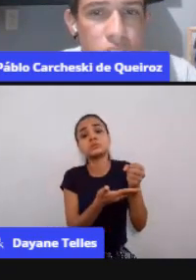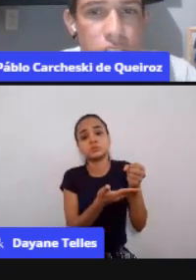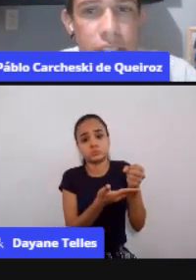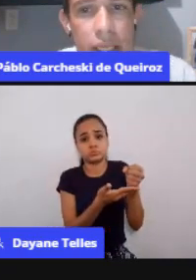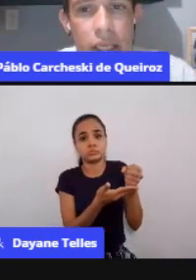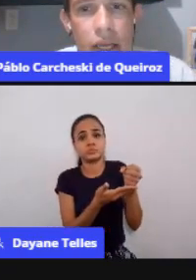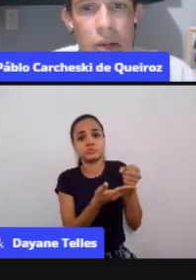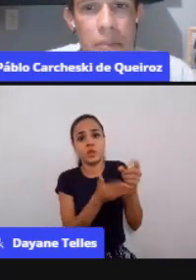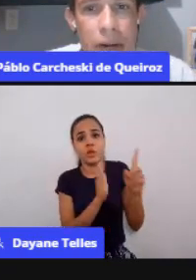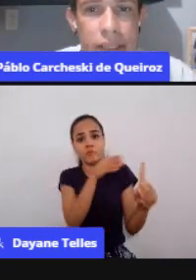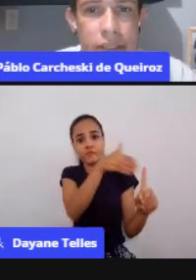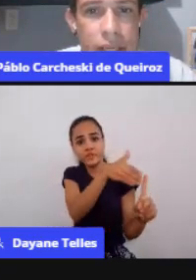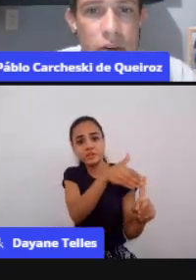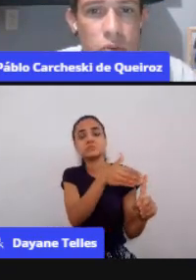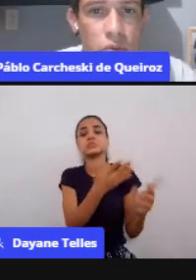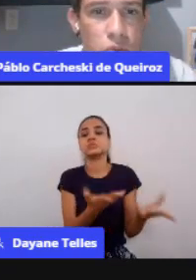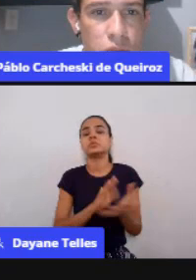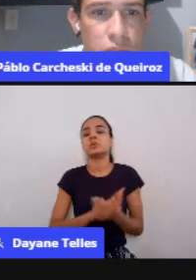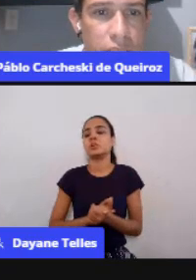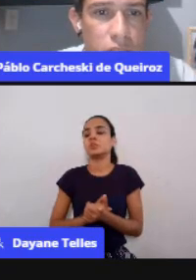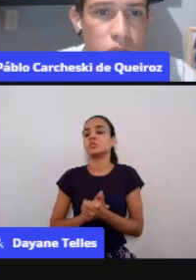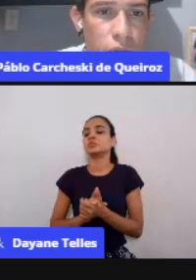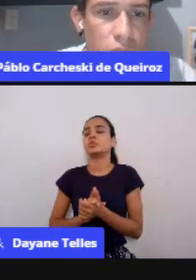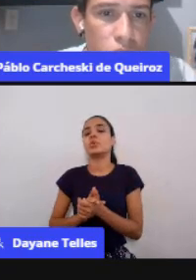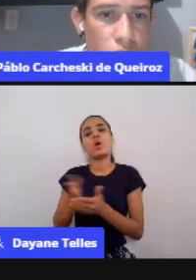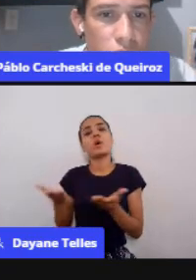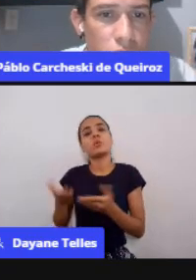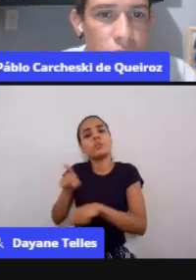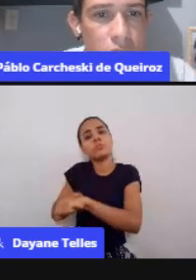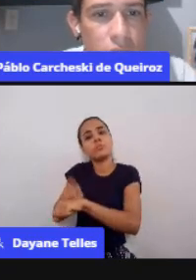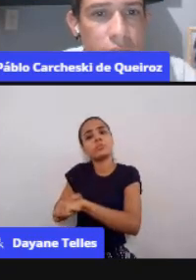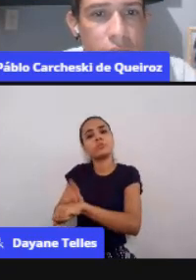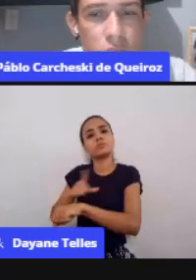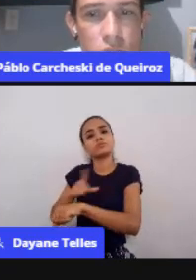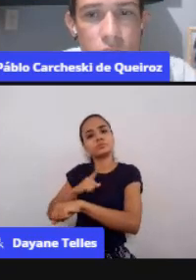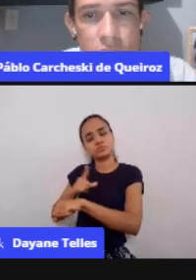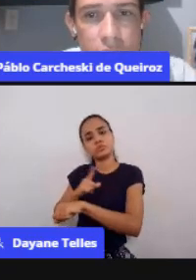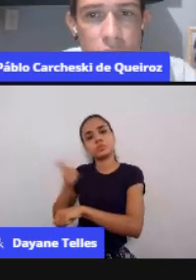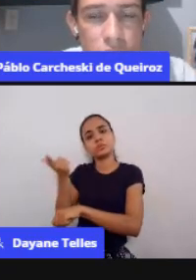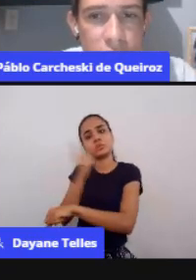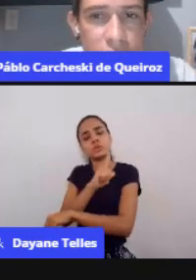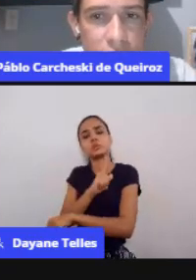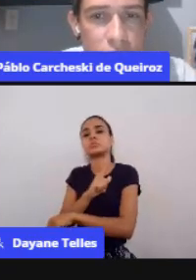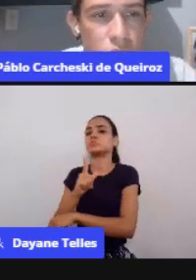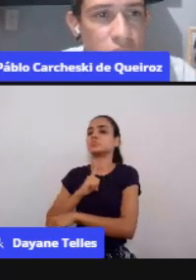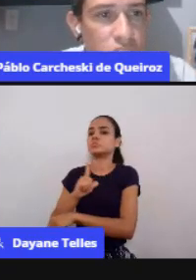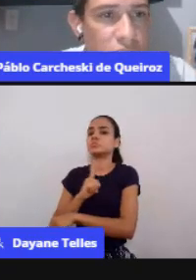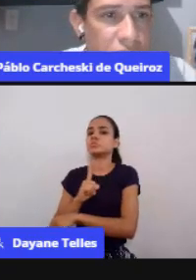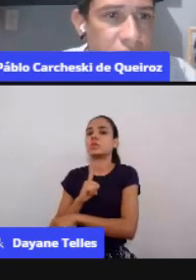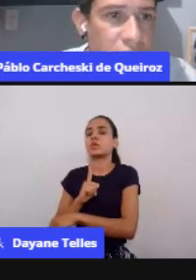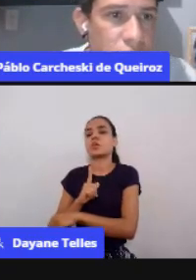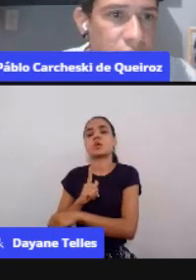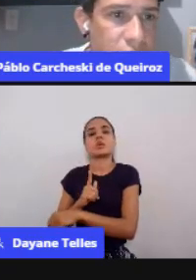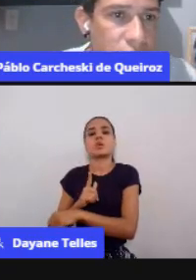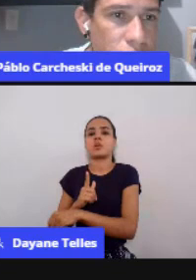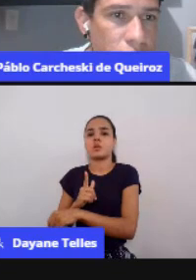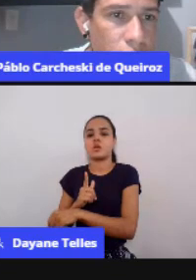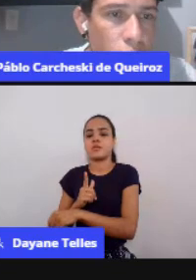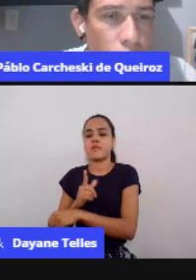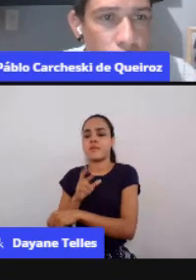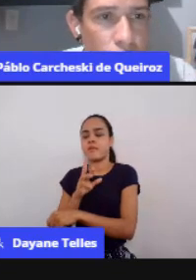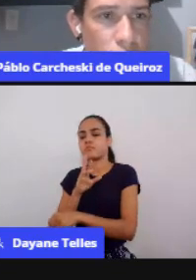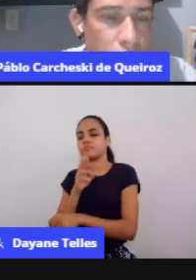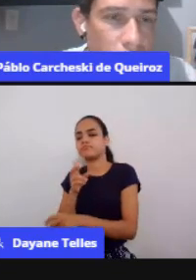que a gente tem para ter um certo retorno, do que está acontecendo, se o que a gente está fazendo está